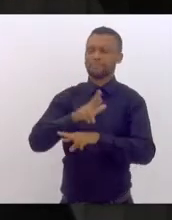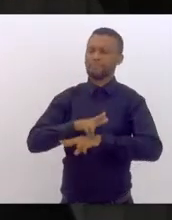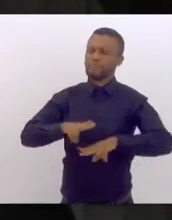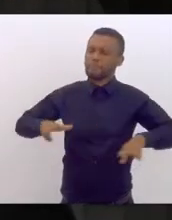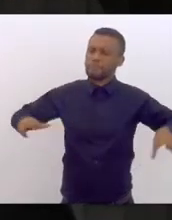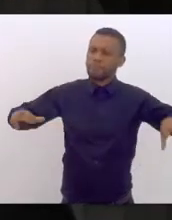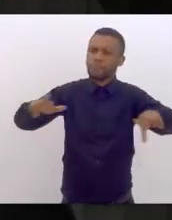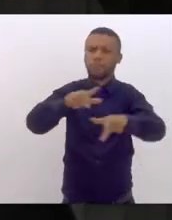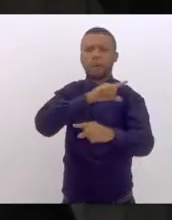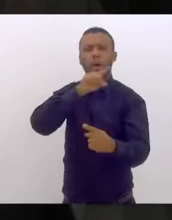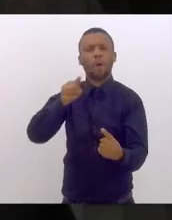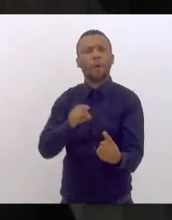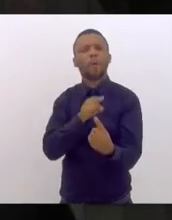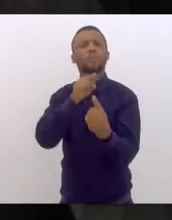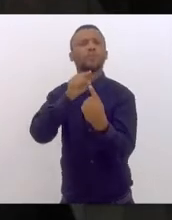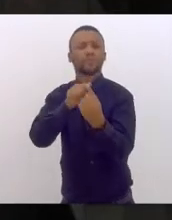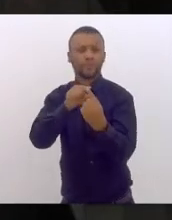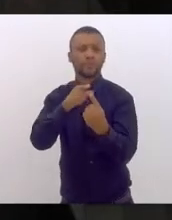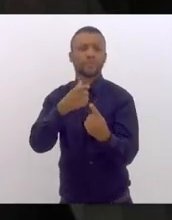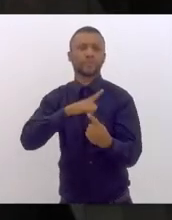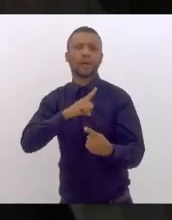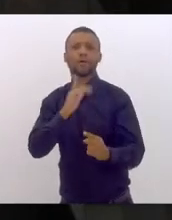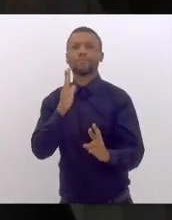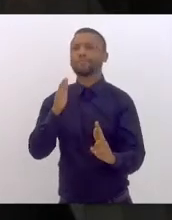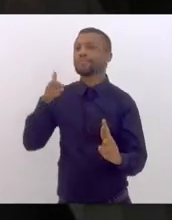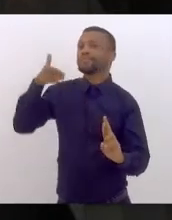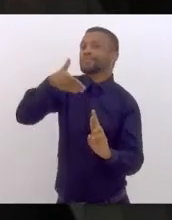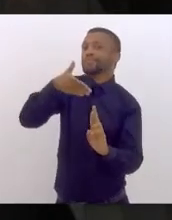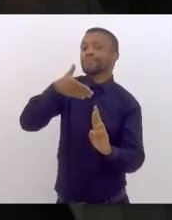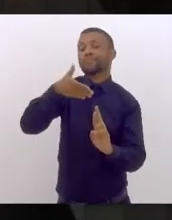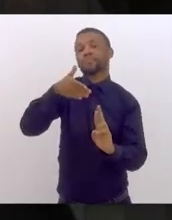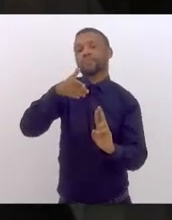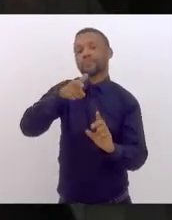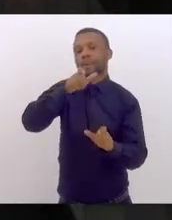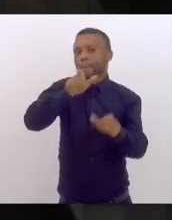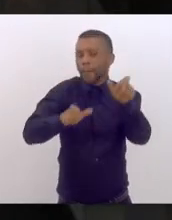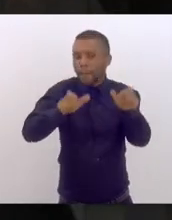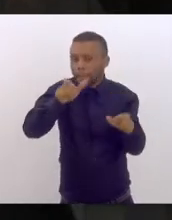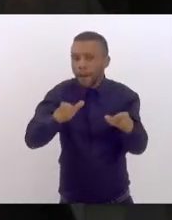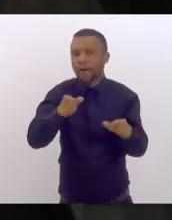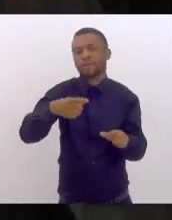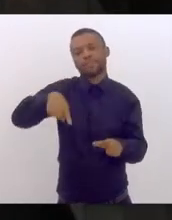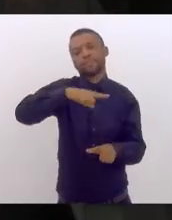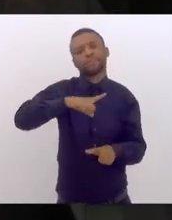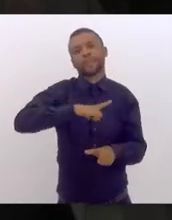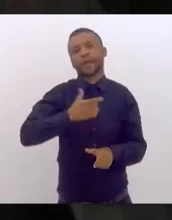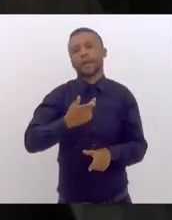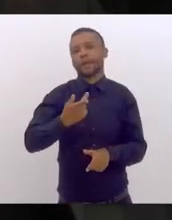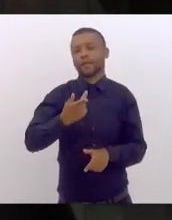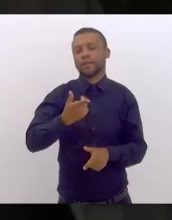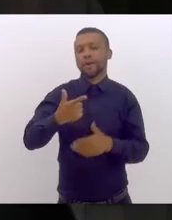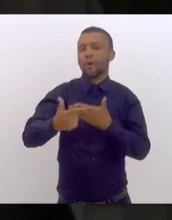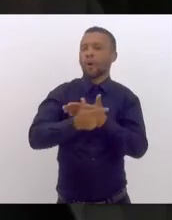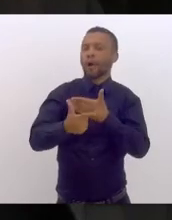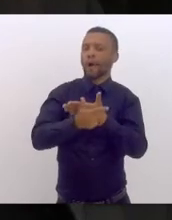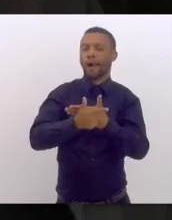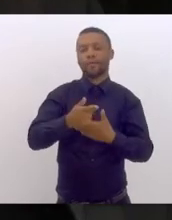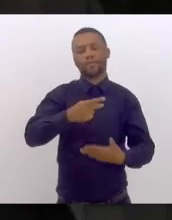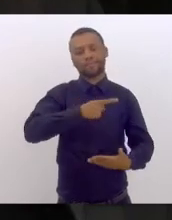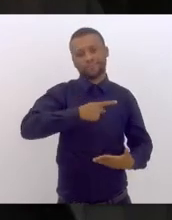propósitos estão sendo colocadas Presidente da República